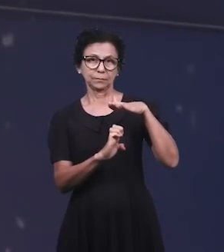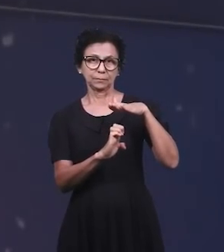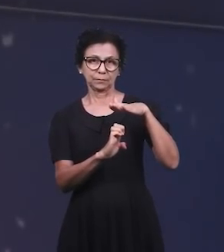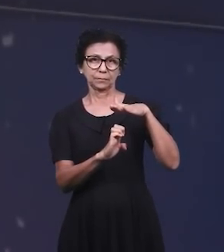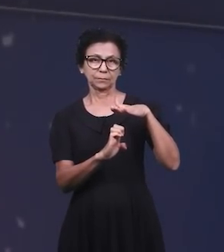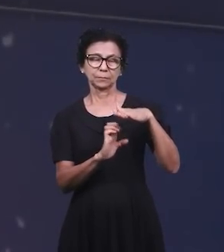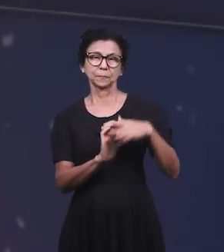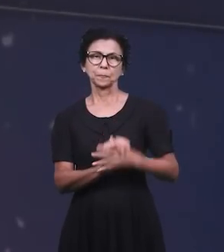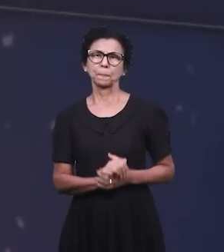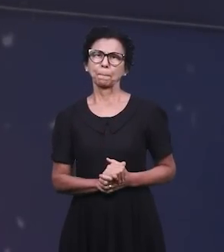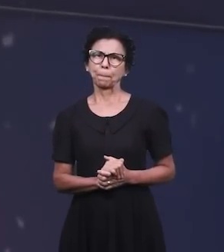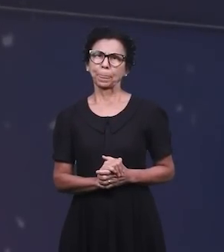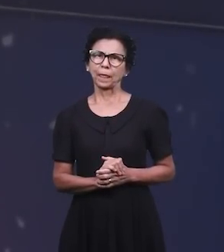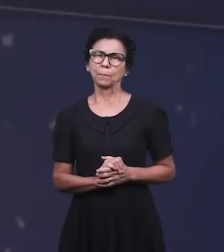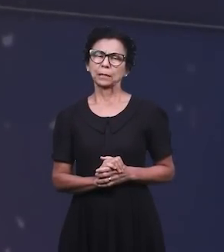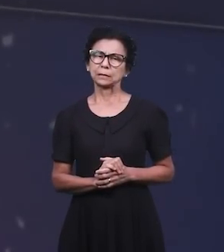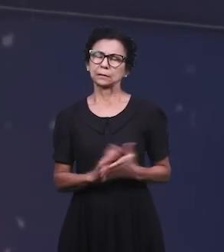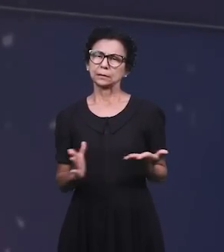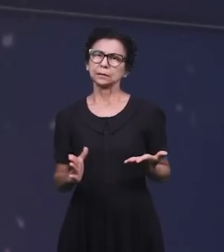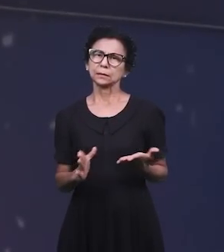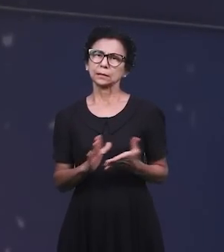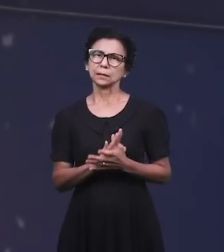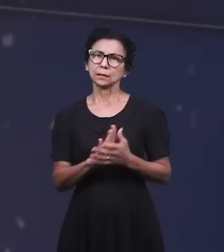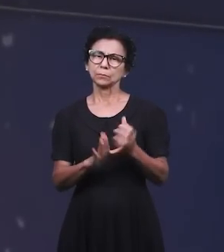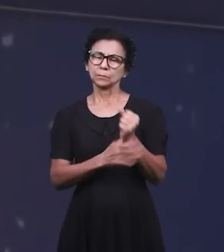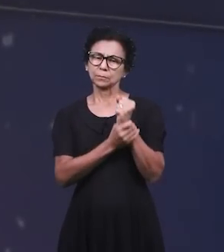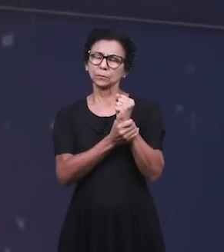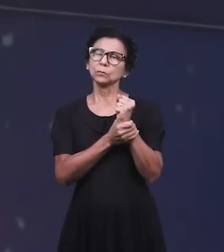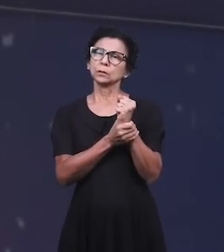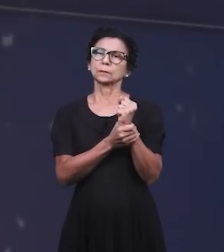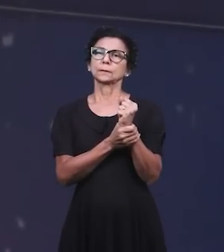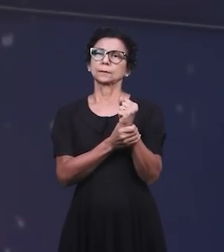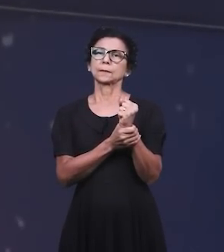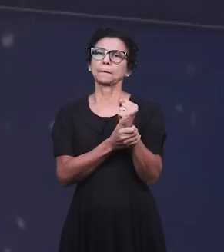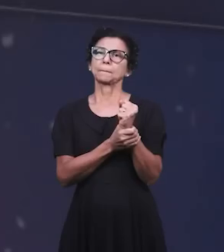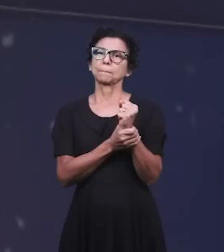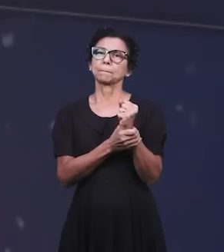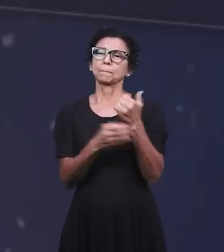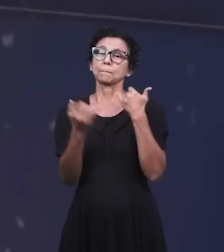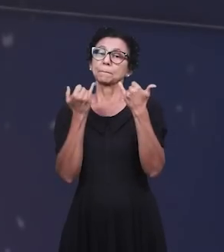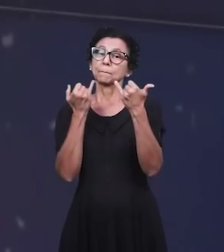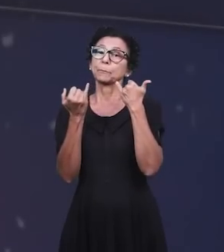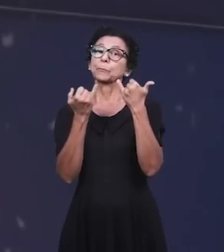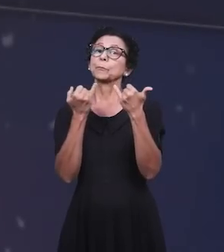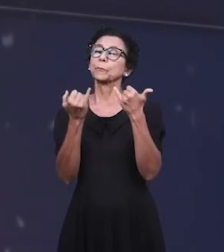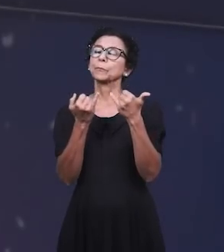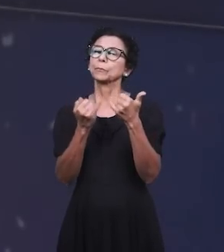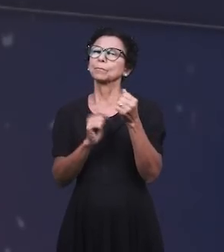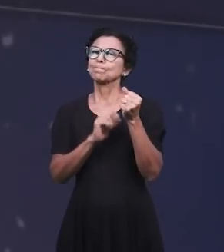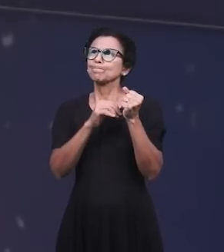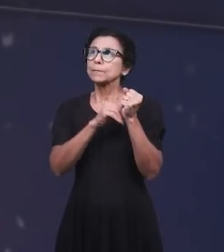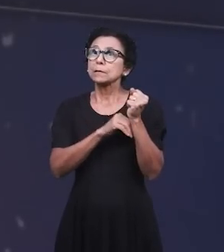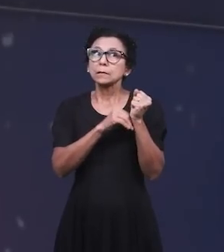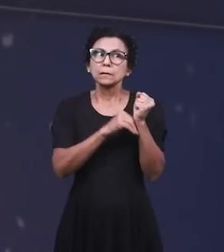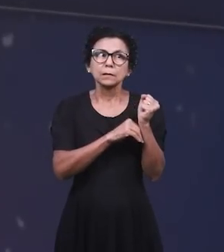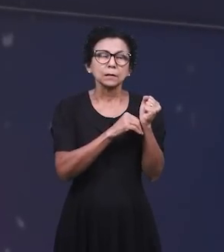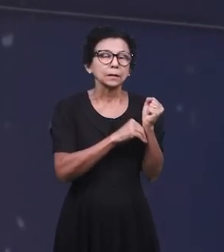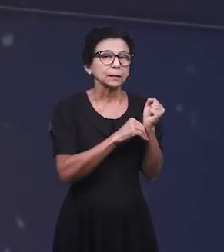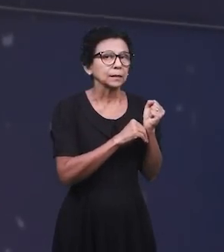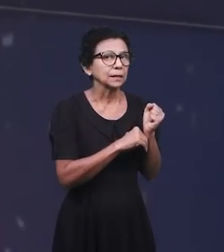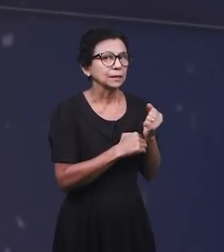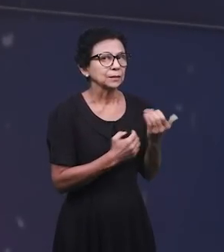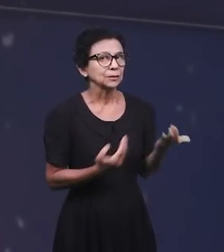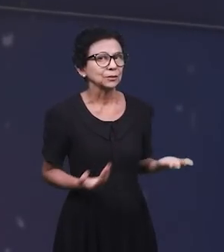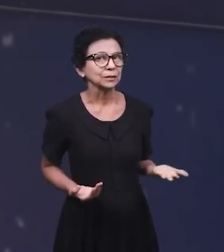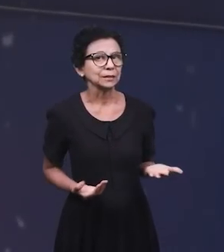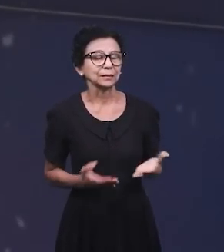elas têm que ter uma política de segurança da informação, que é exatamente aquelas informações que são confidenciais. Não pode estar